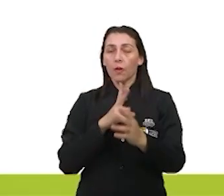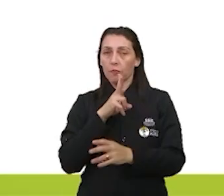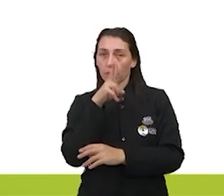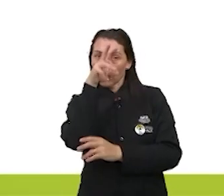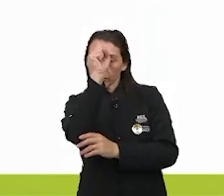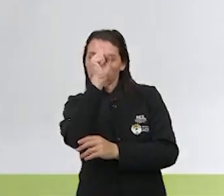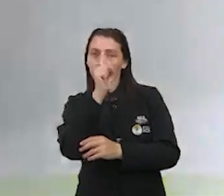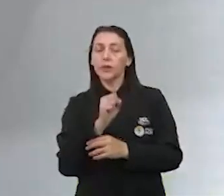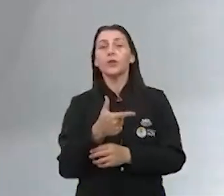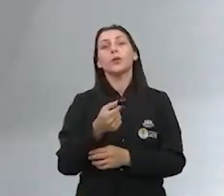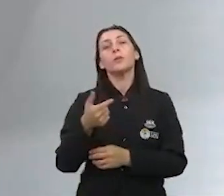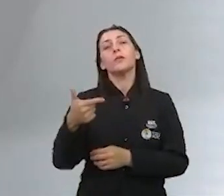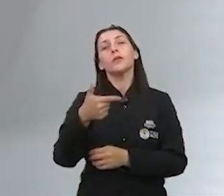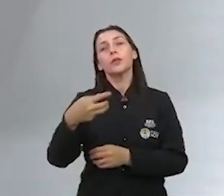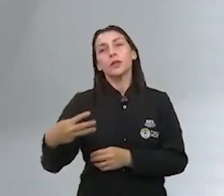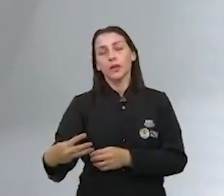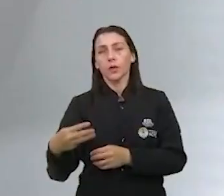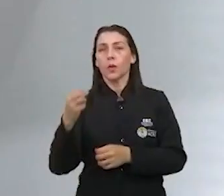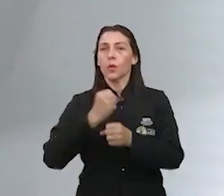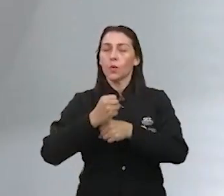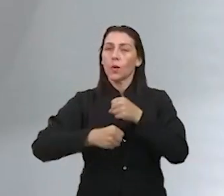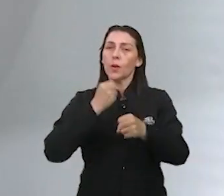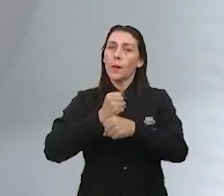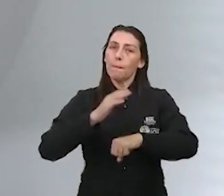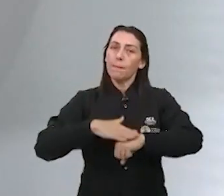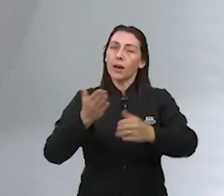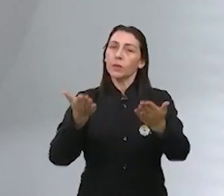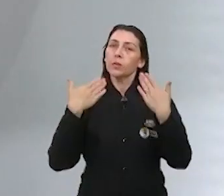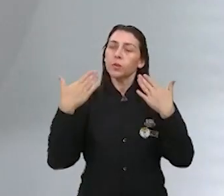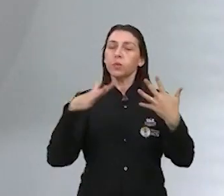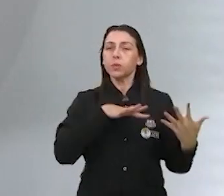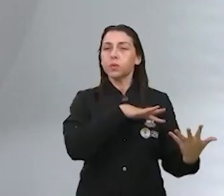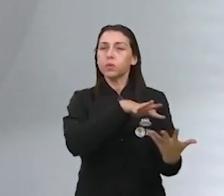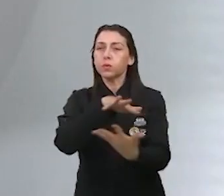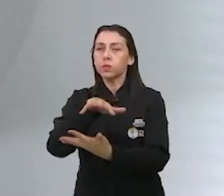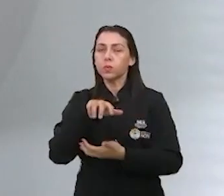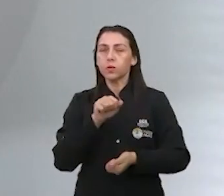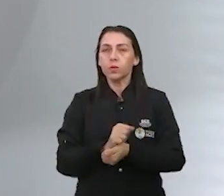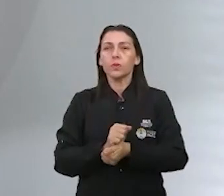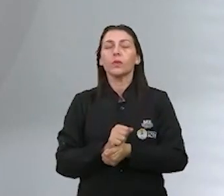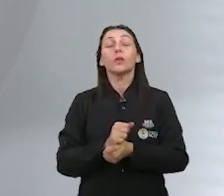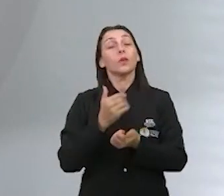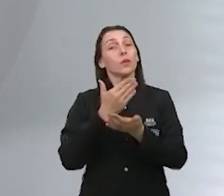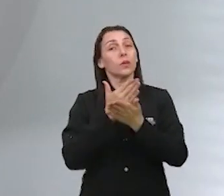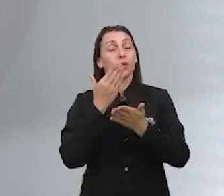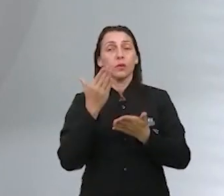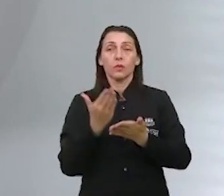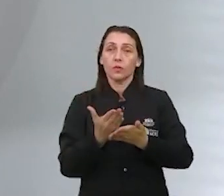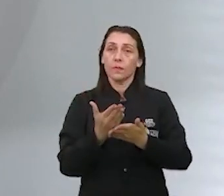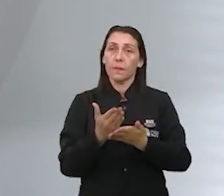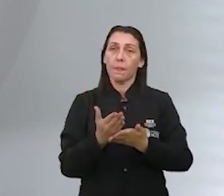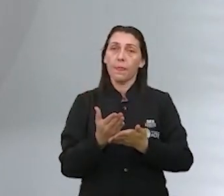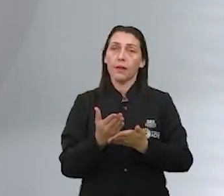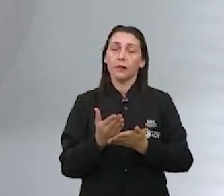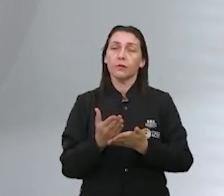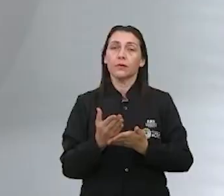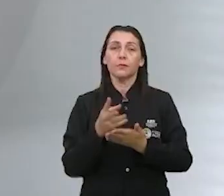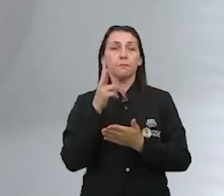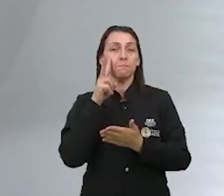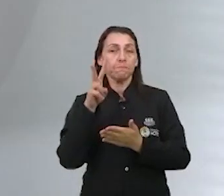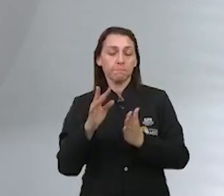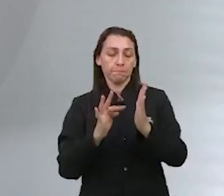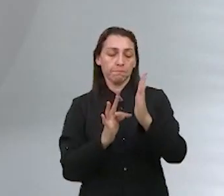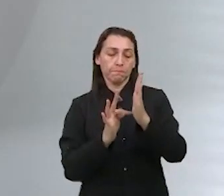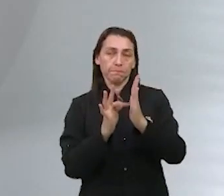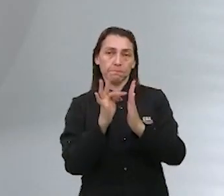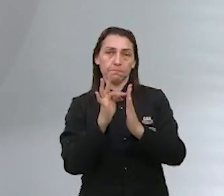severos. 2023 foi o ano mais quente da história mundial. Desde quando começou a verificar a